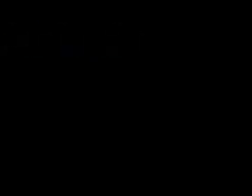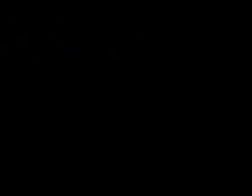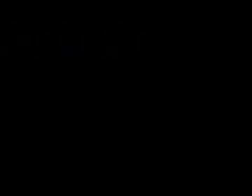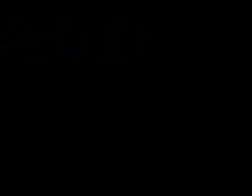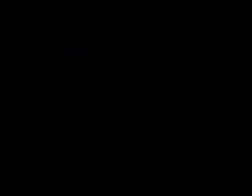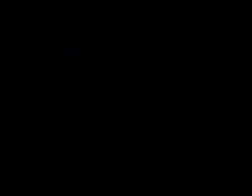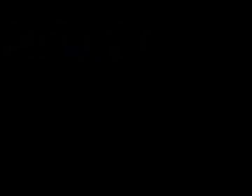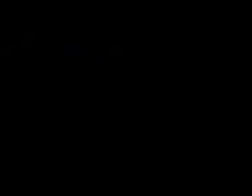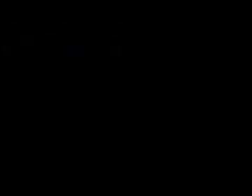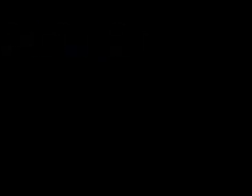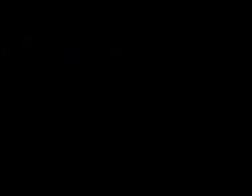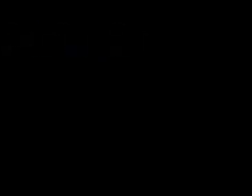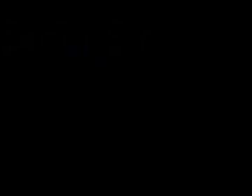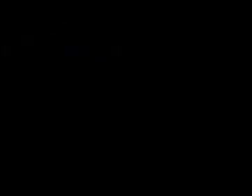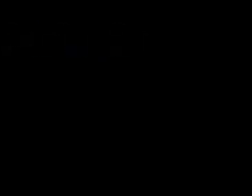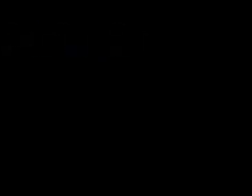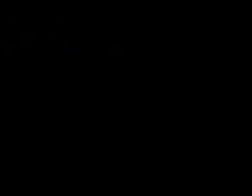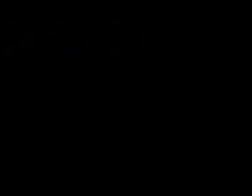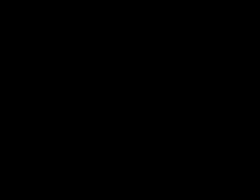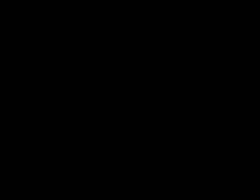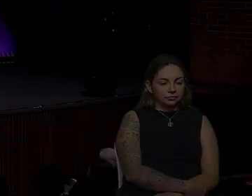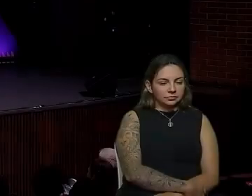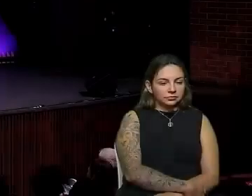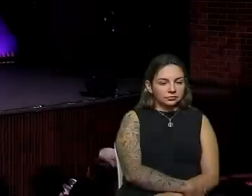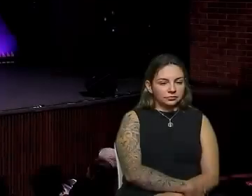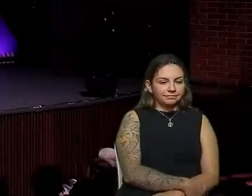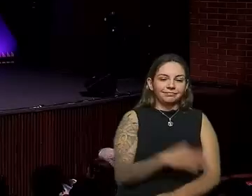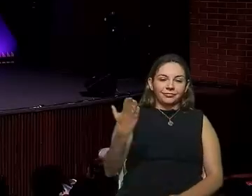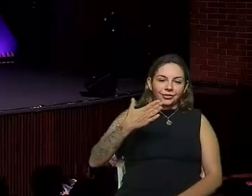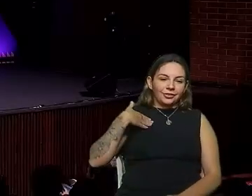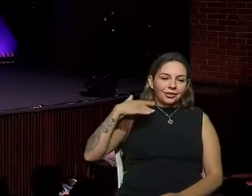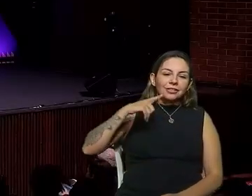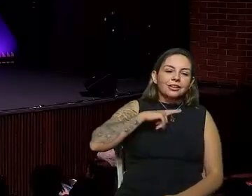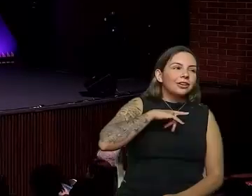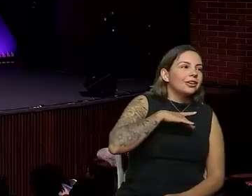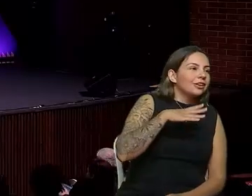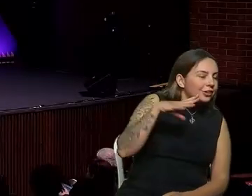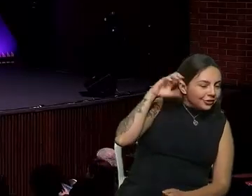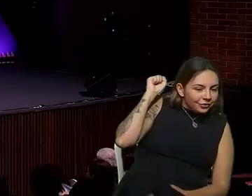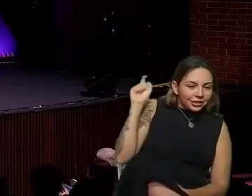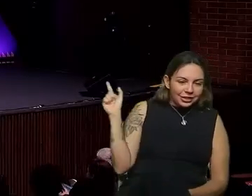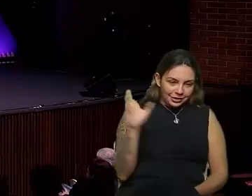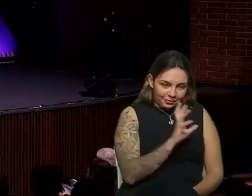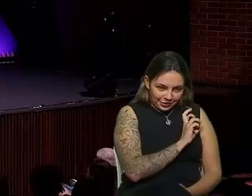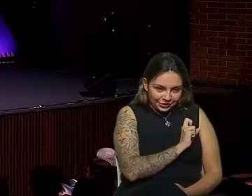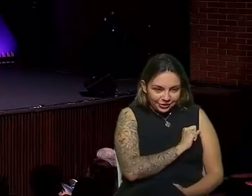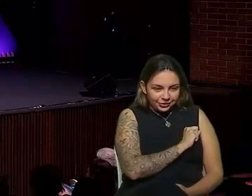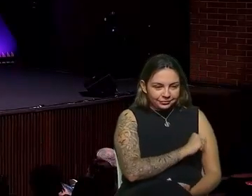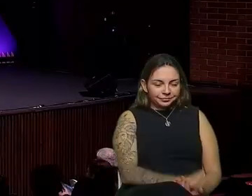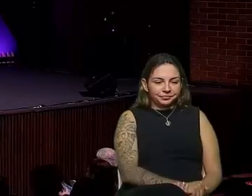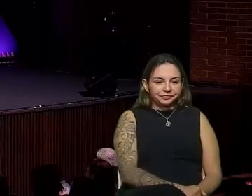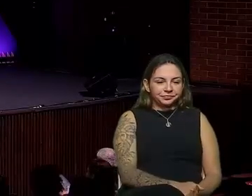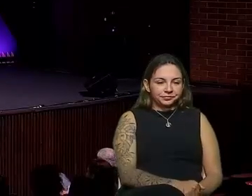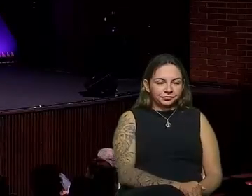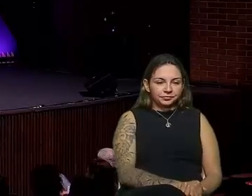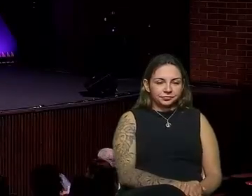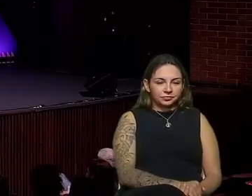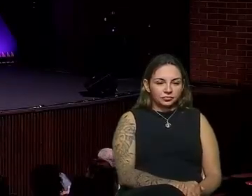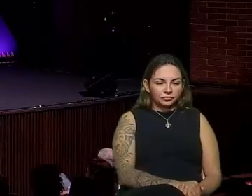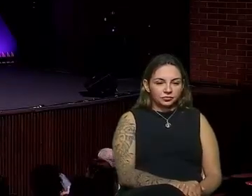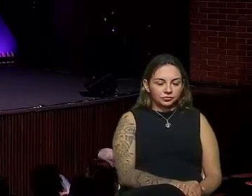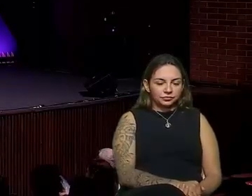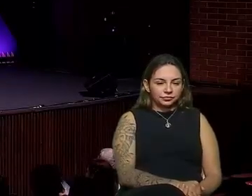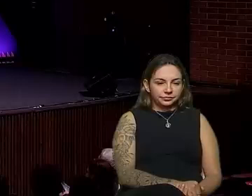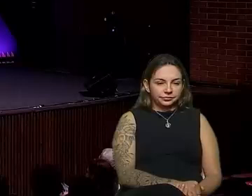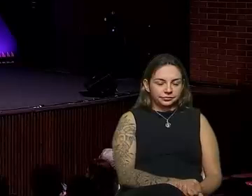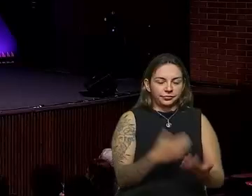Piano: Elvius Vilela. No canto inferior direito do vídeo em questão estão do início ao fim os intérpretes de